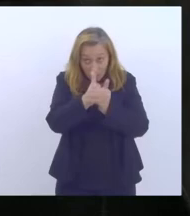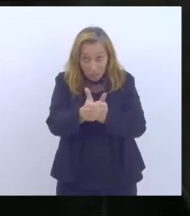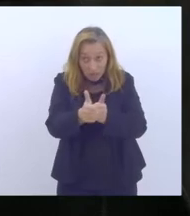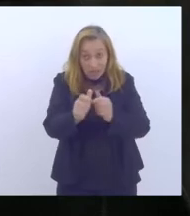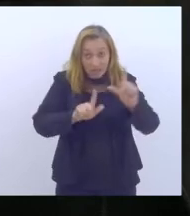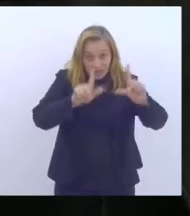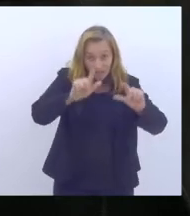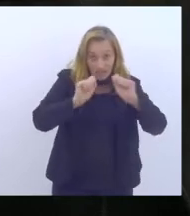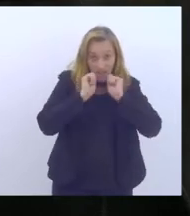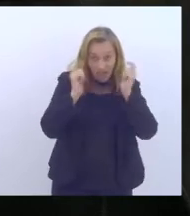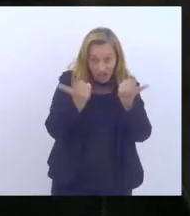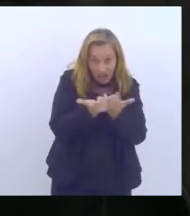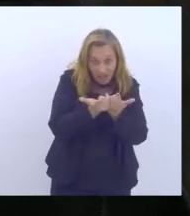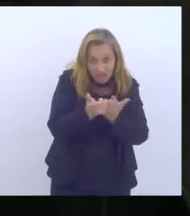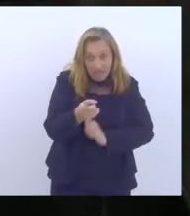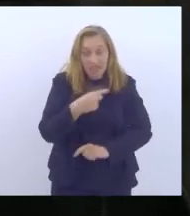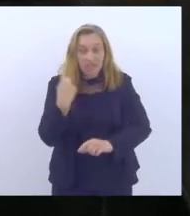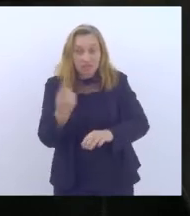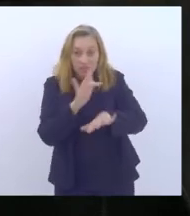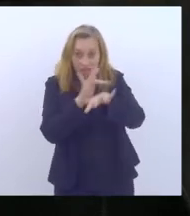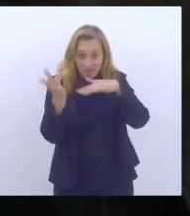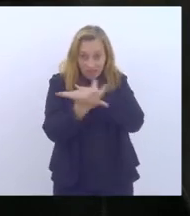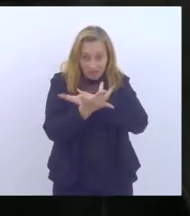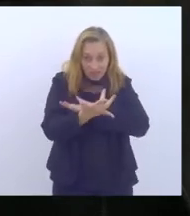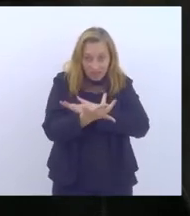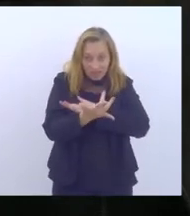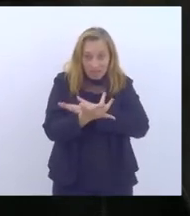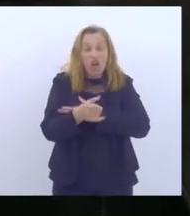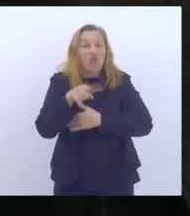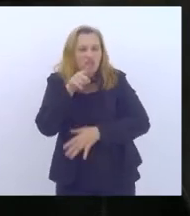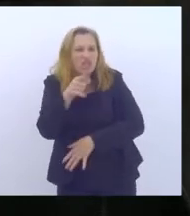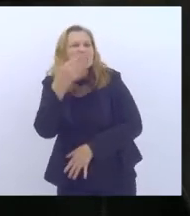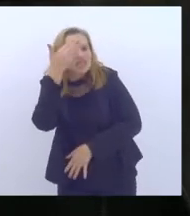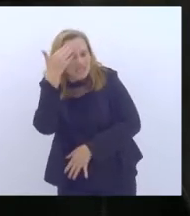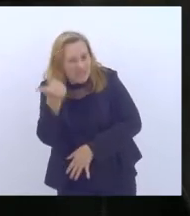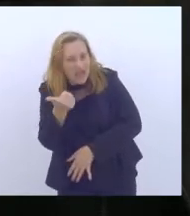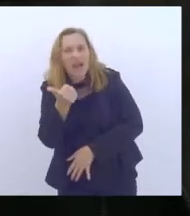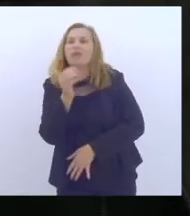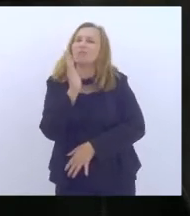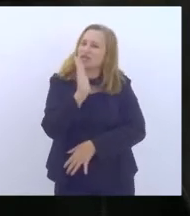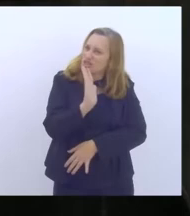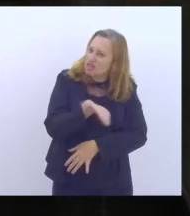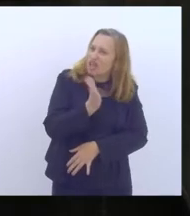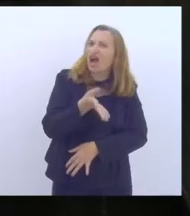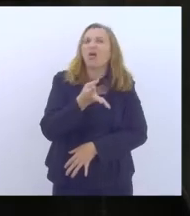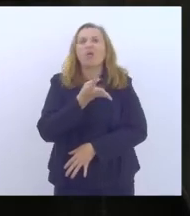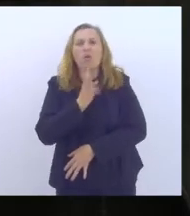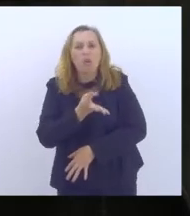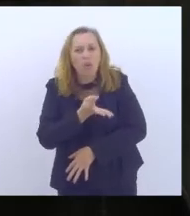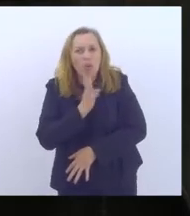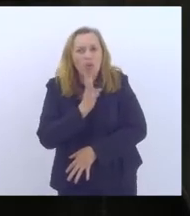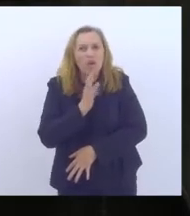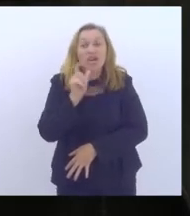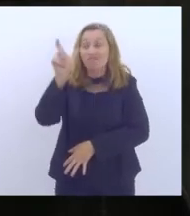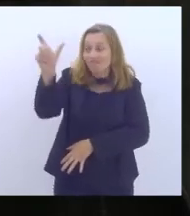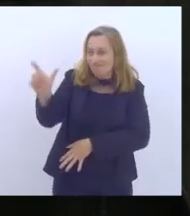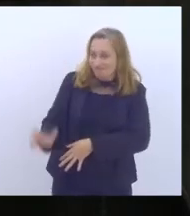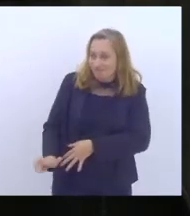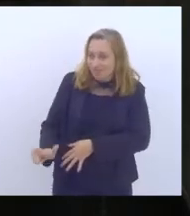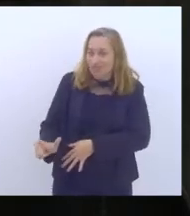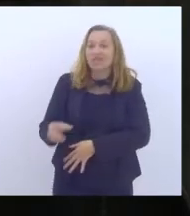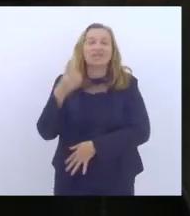a TV alerj acompanha nossas redes sociais você já sabe vocês já conhecem o perfil